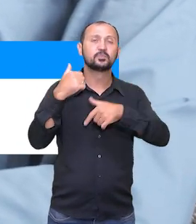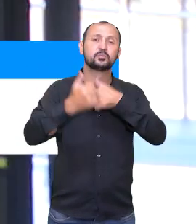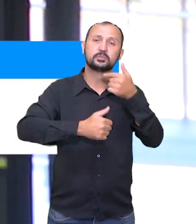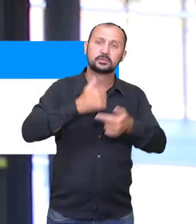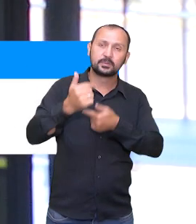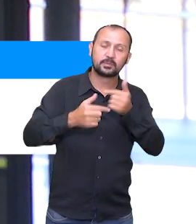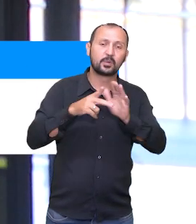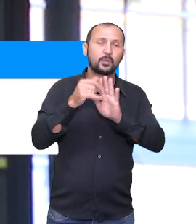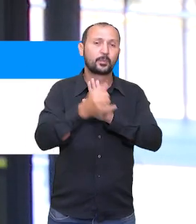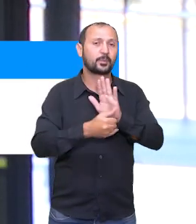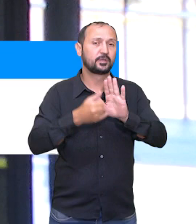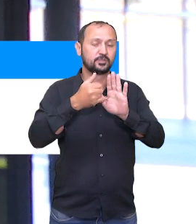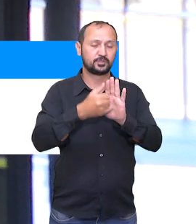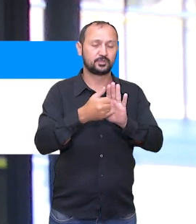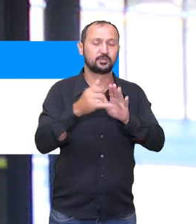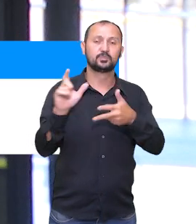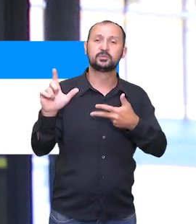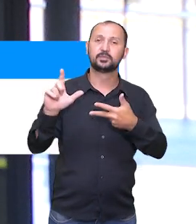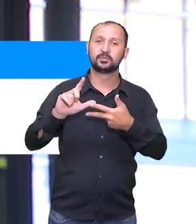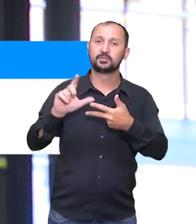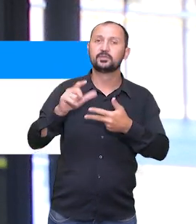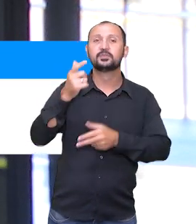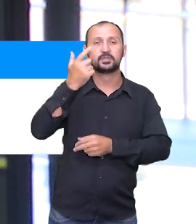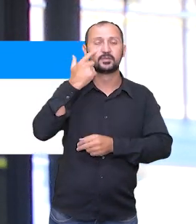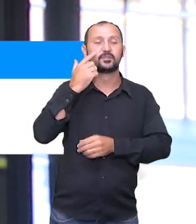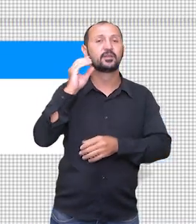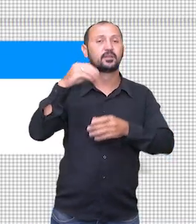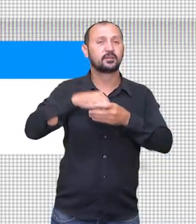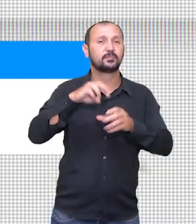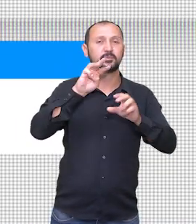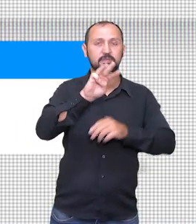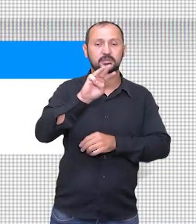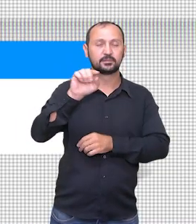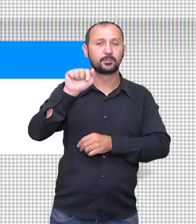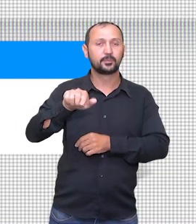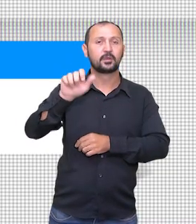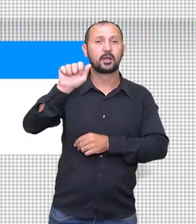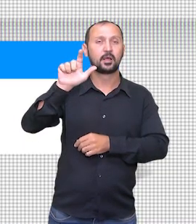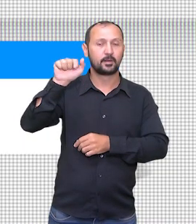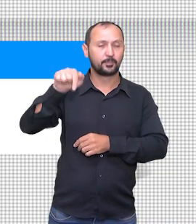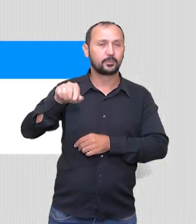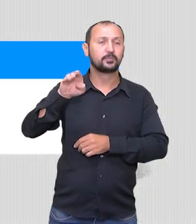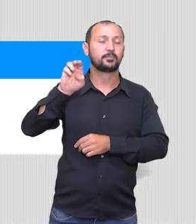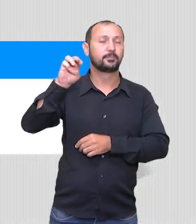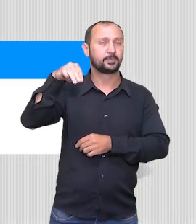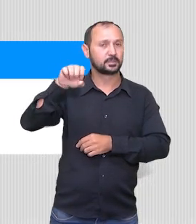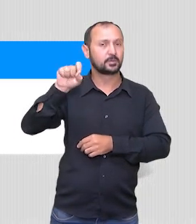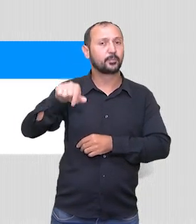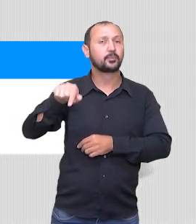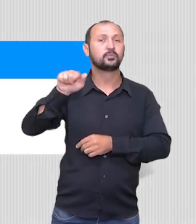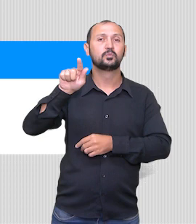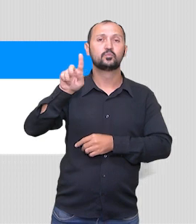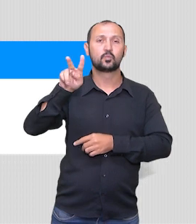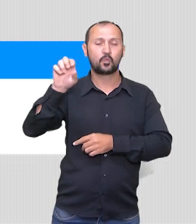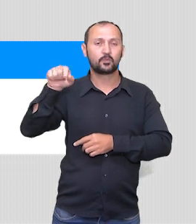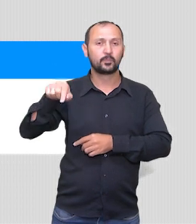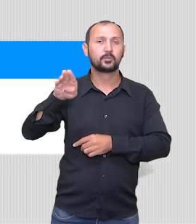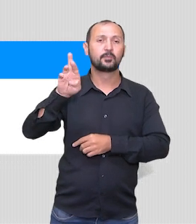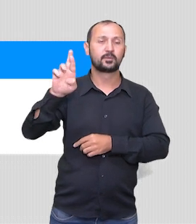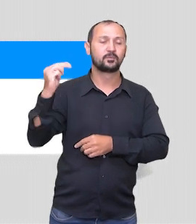www.nãomeperturbe.com.br. Mais informações sobre os trabalhos e projetos do Legislativo Estadual, você confere em